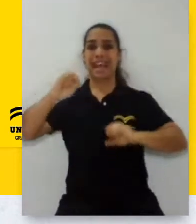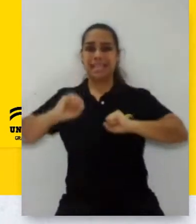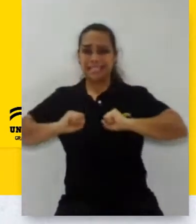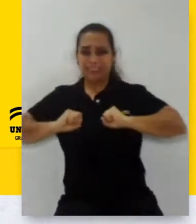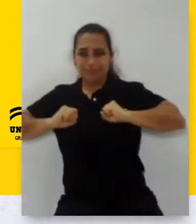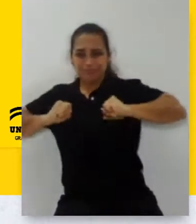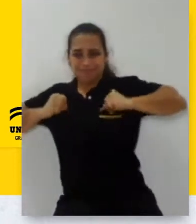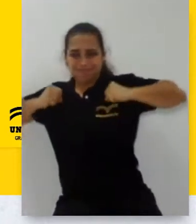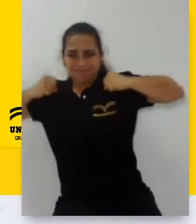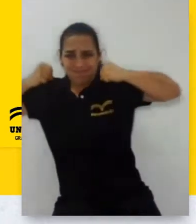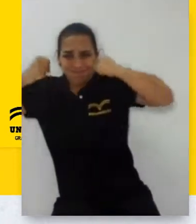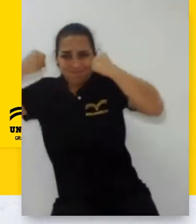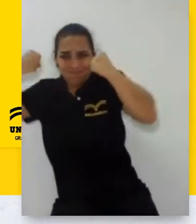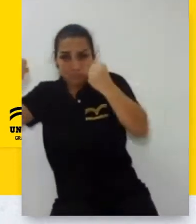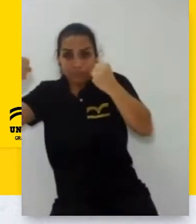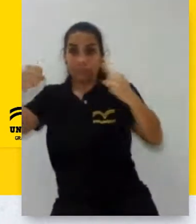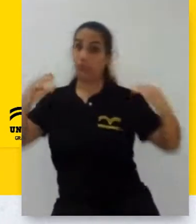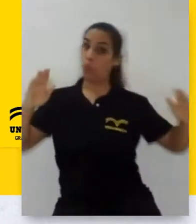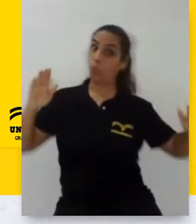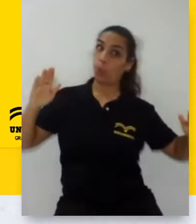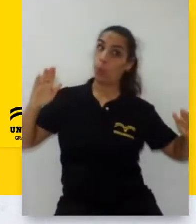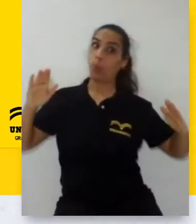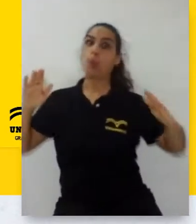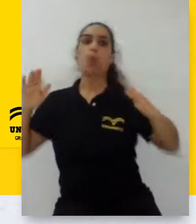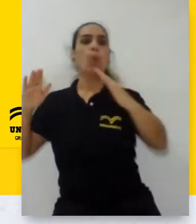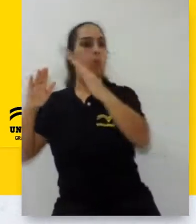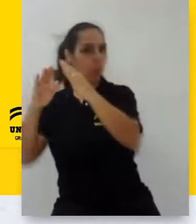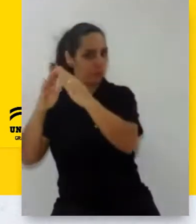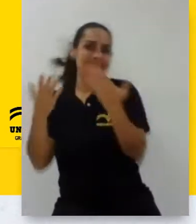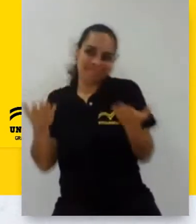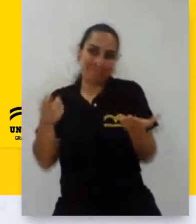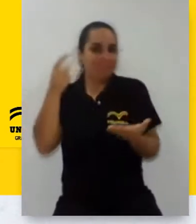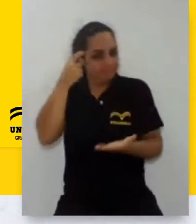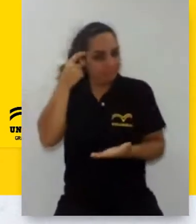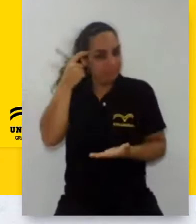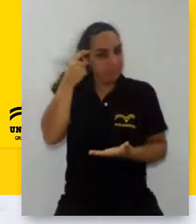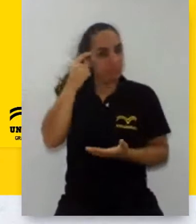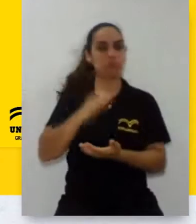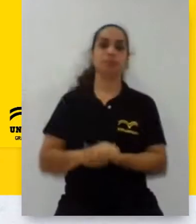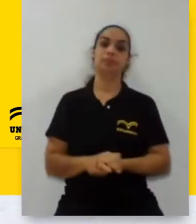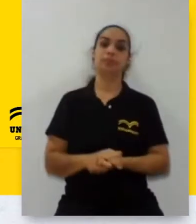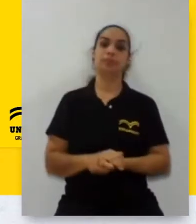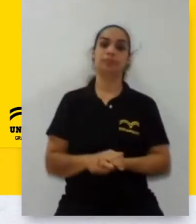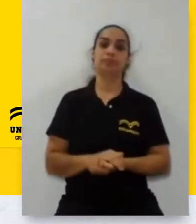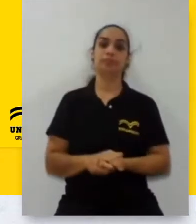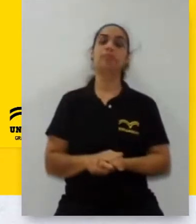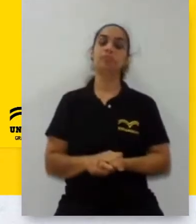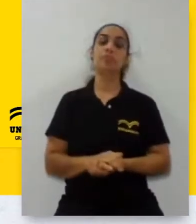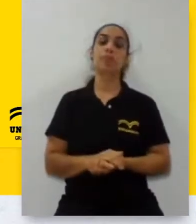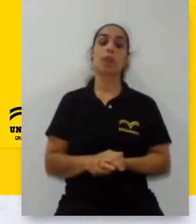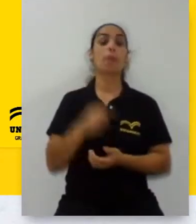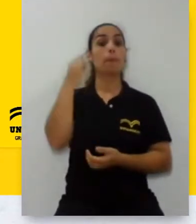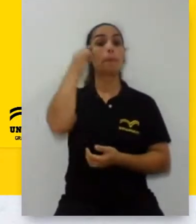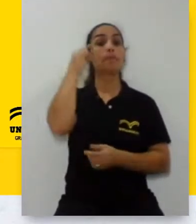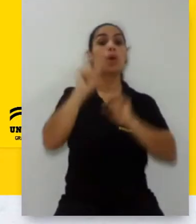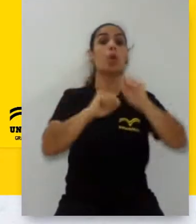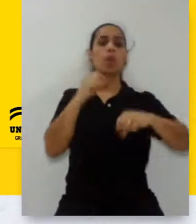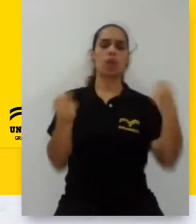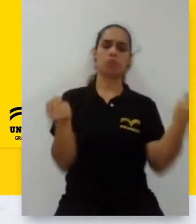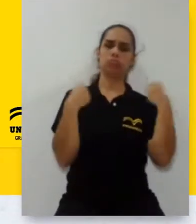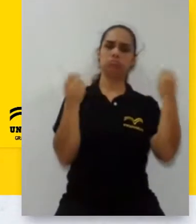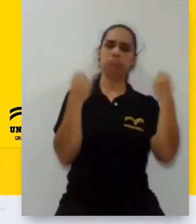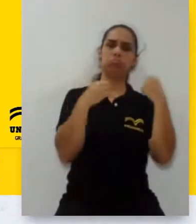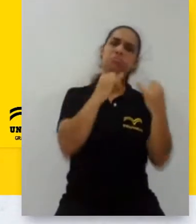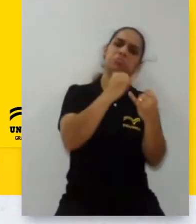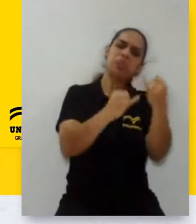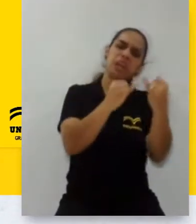Seguinte, exercício moderado, qual é? É aquele que vai ficar numa faixa, numa percepção, a sua percepção de esforço de 3,